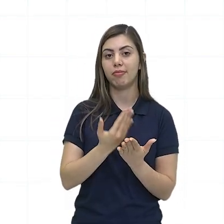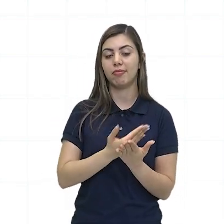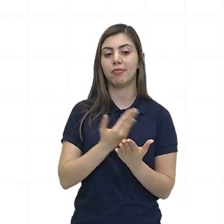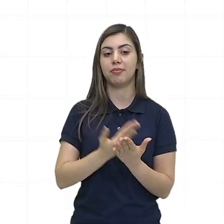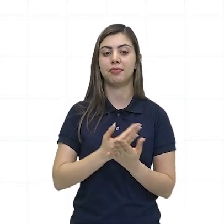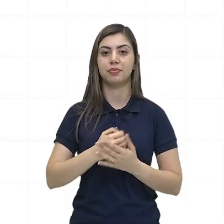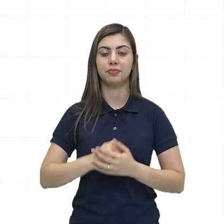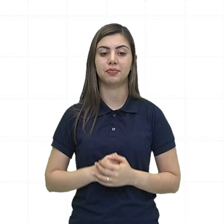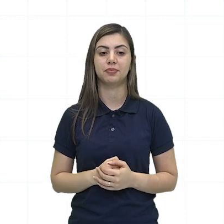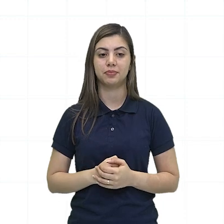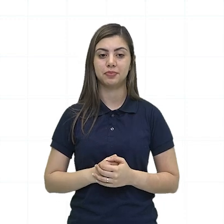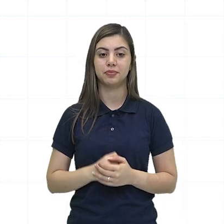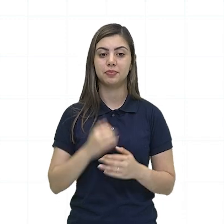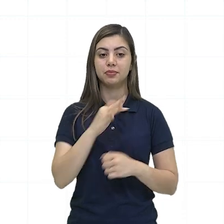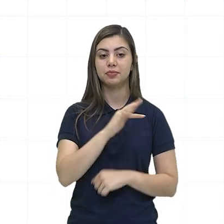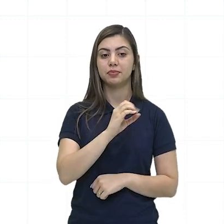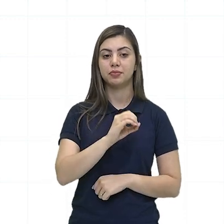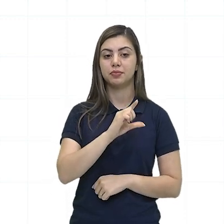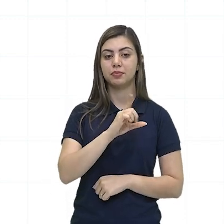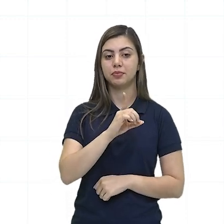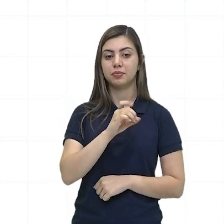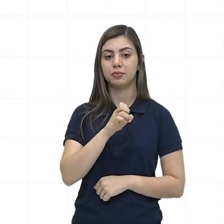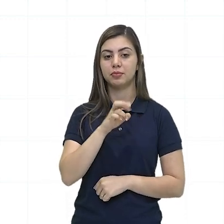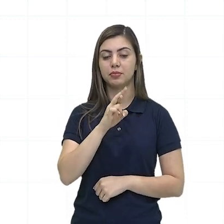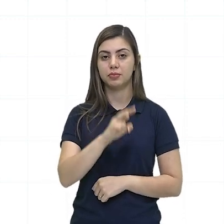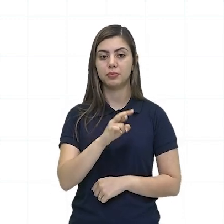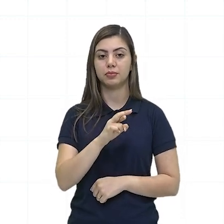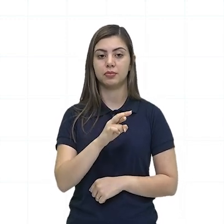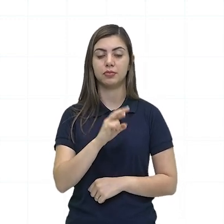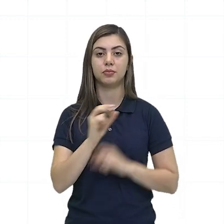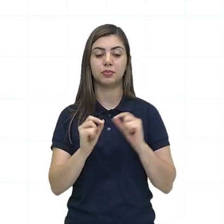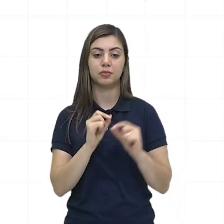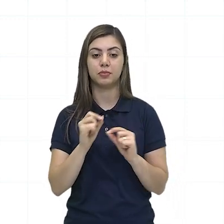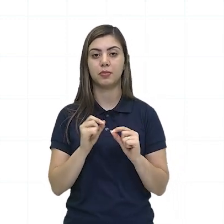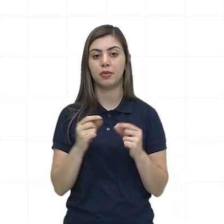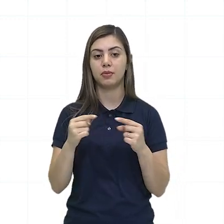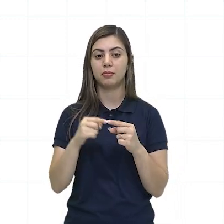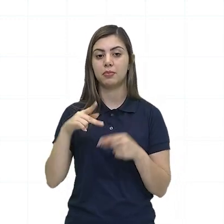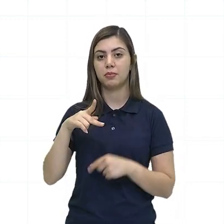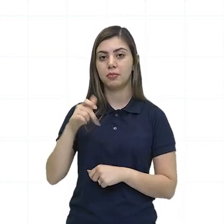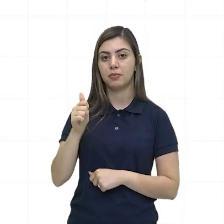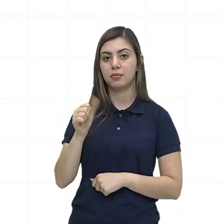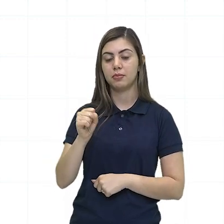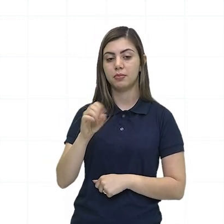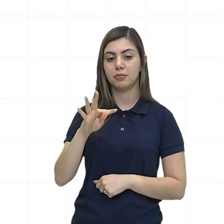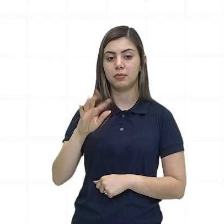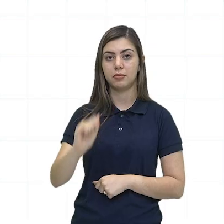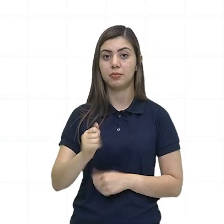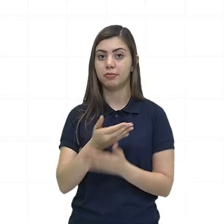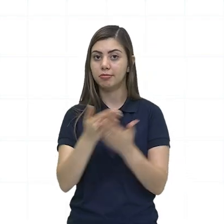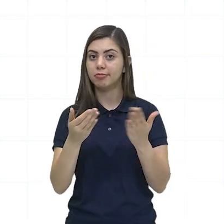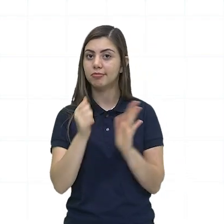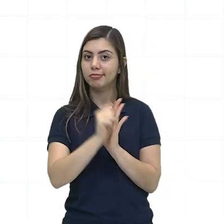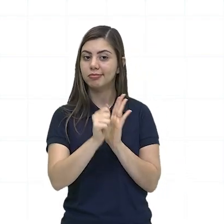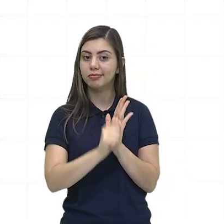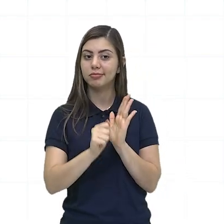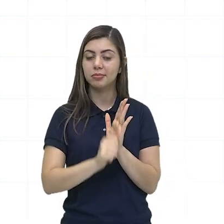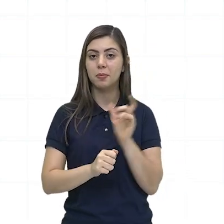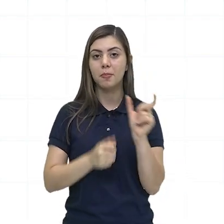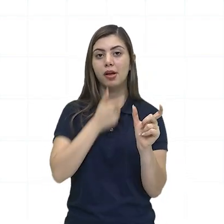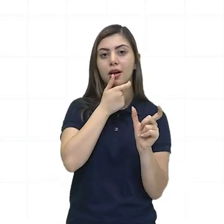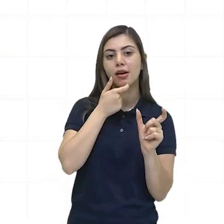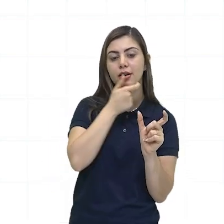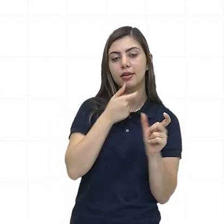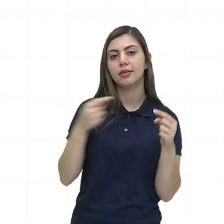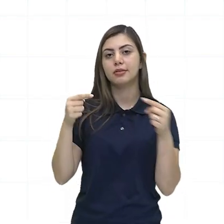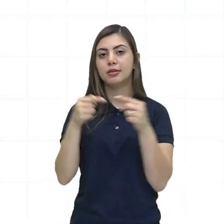é caderno, né? Folder, folder, que é uma pasta, vão anotando aí a palavrinha e